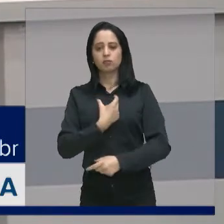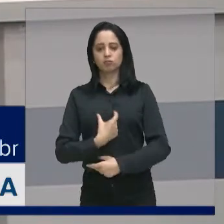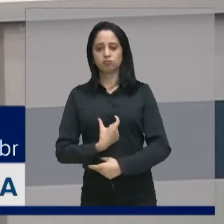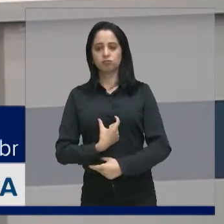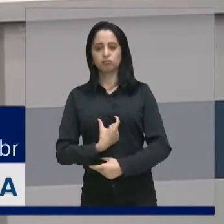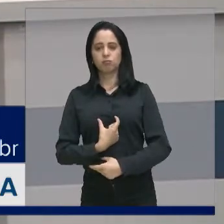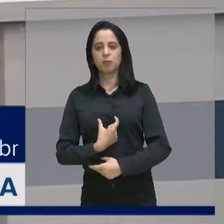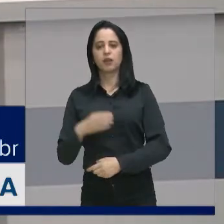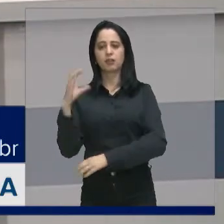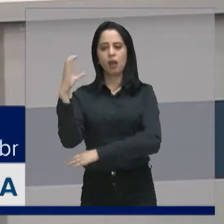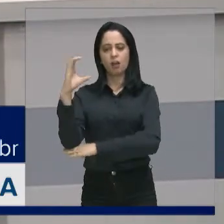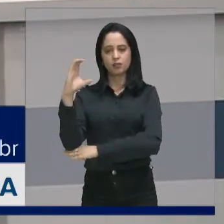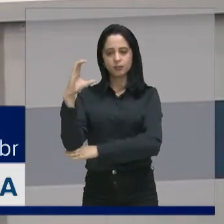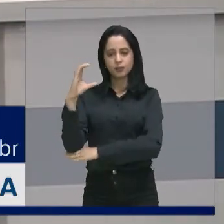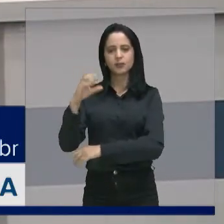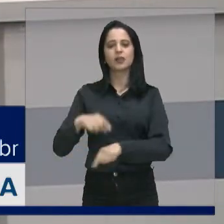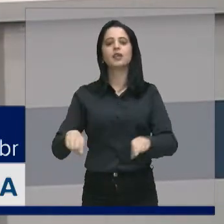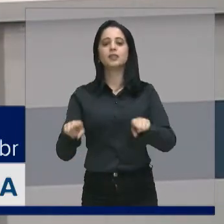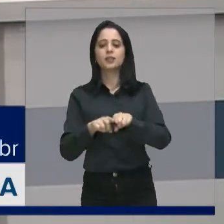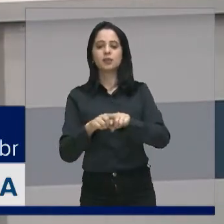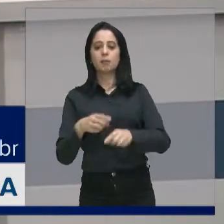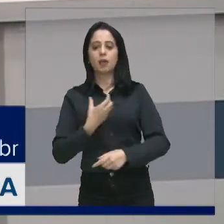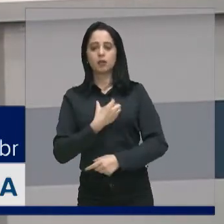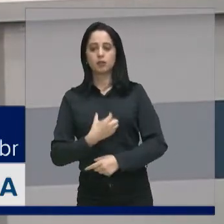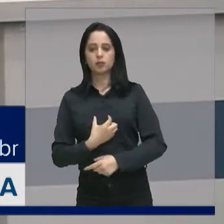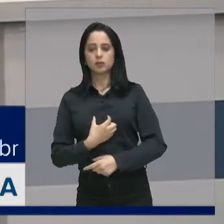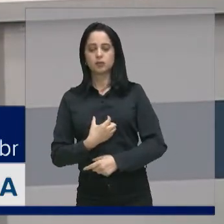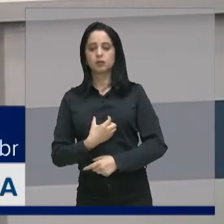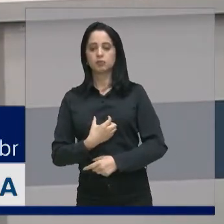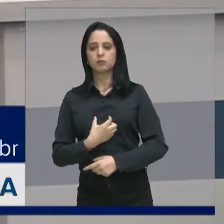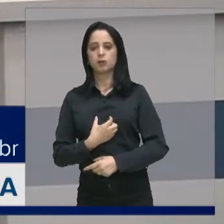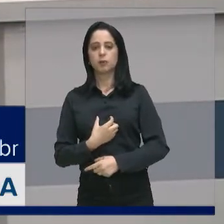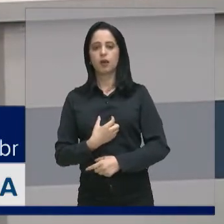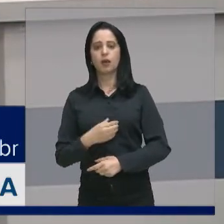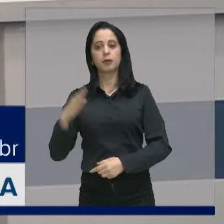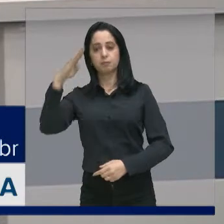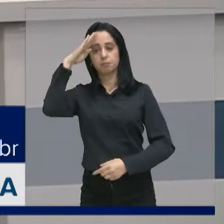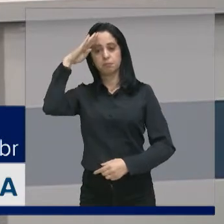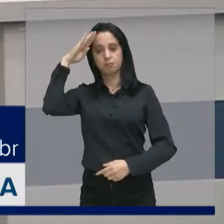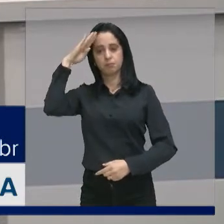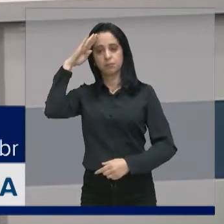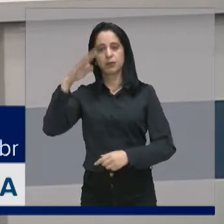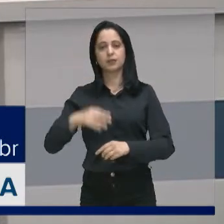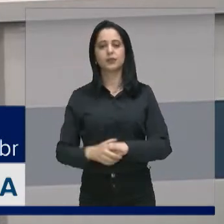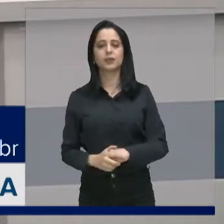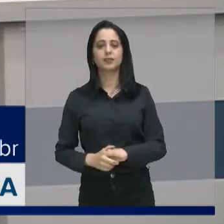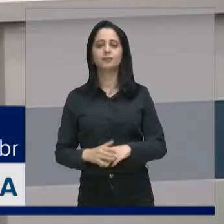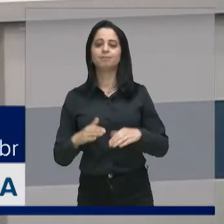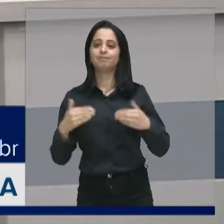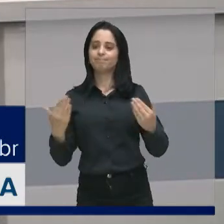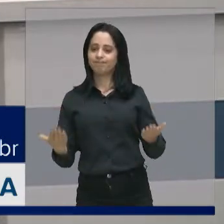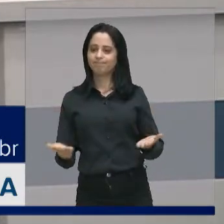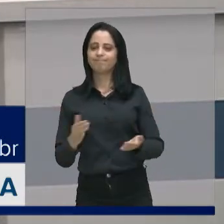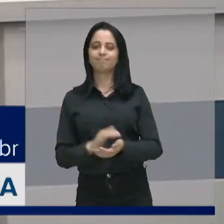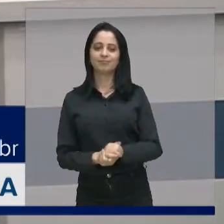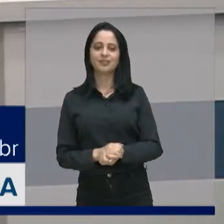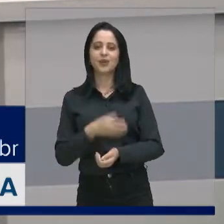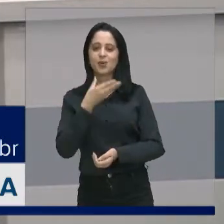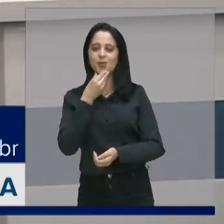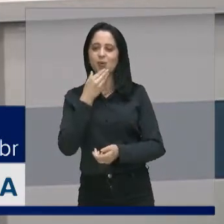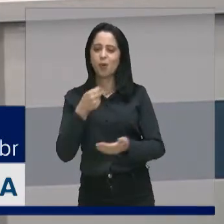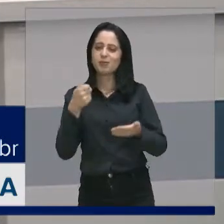e Oficial da Ordem de Mérito das Forças Armadas. Bom, esse daqui é o homem que nós perdemos, o que lutou